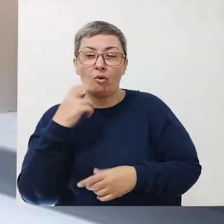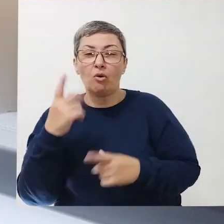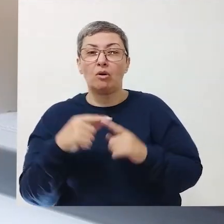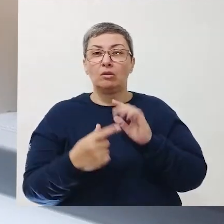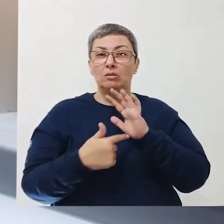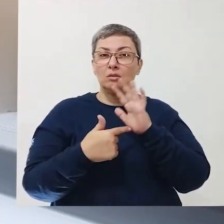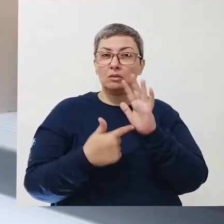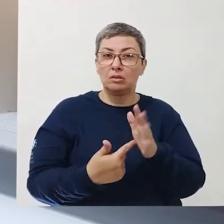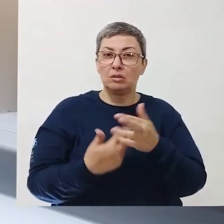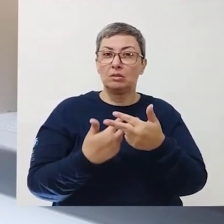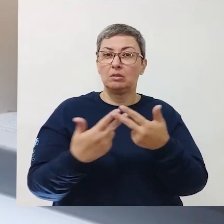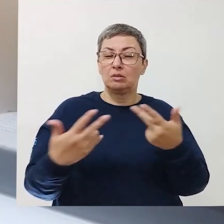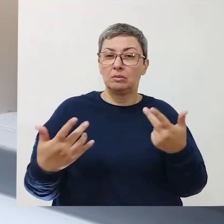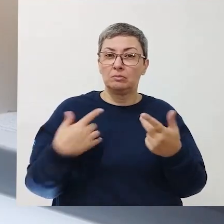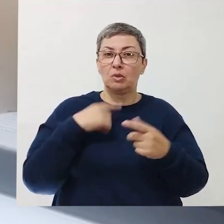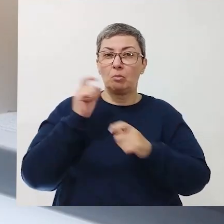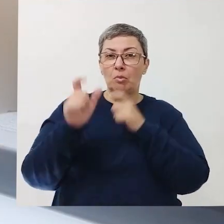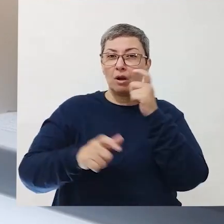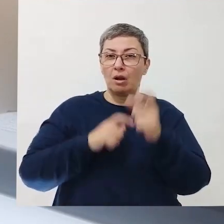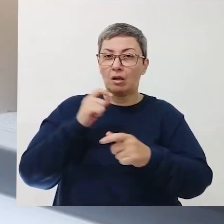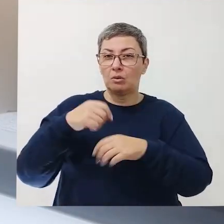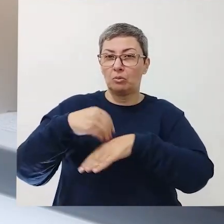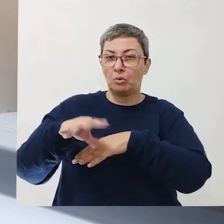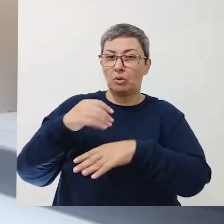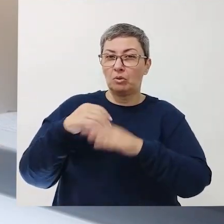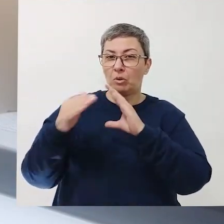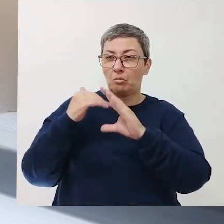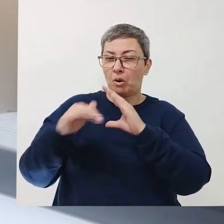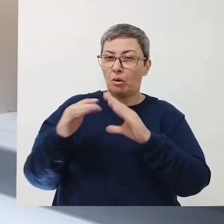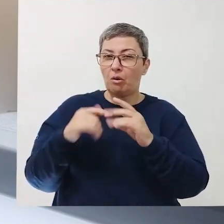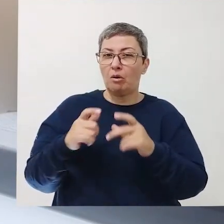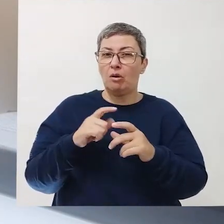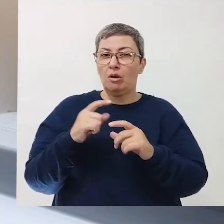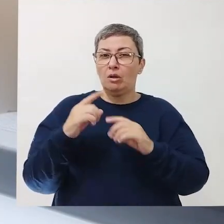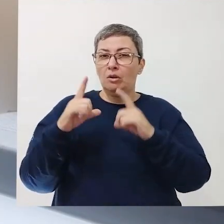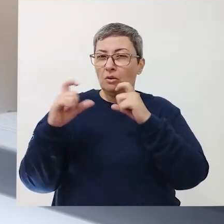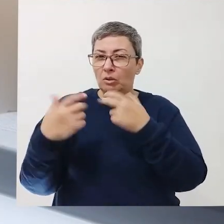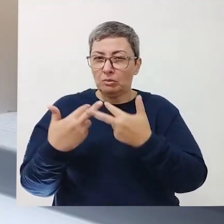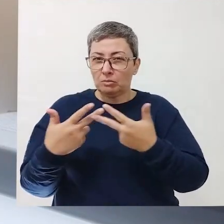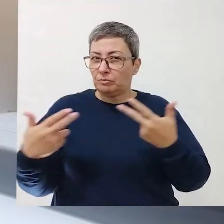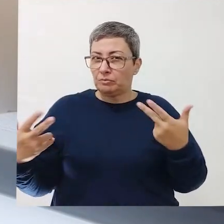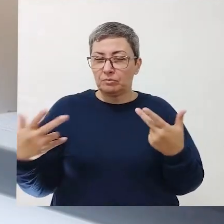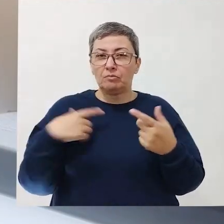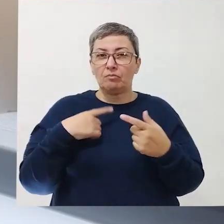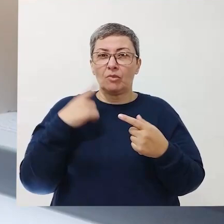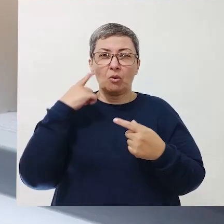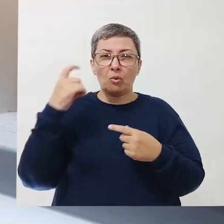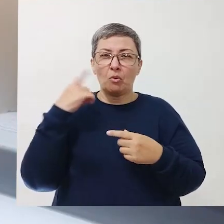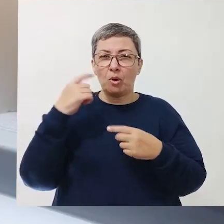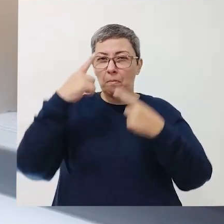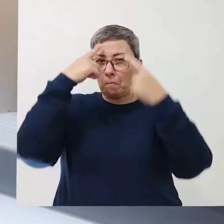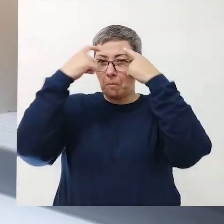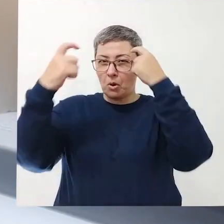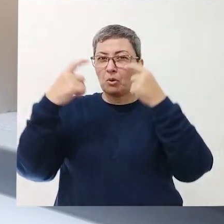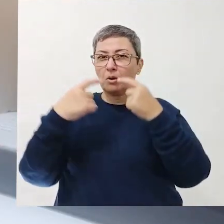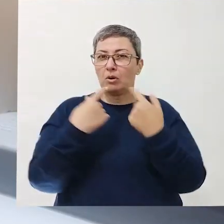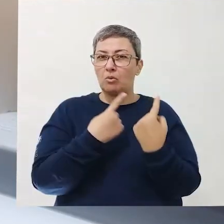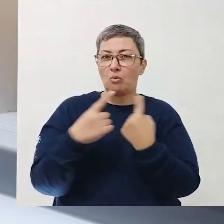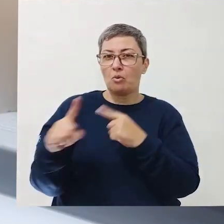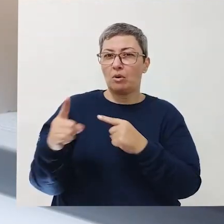é cyberbullying? O cyberbullying é o bullying cometido pelos canais